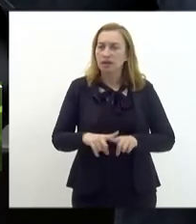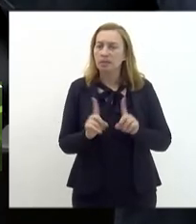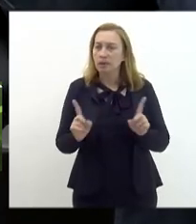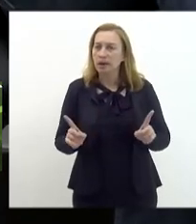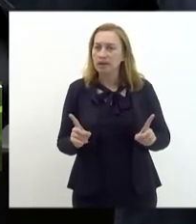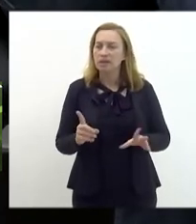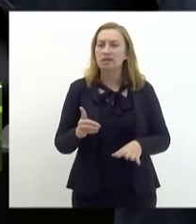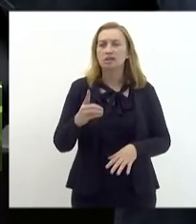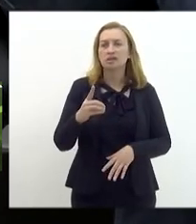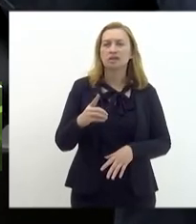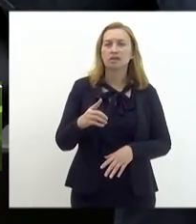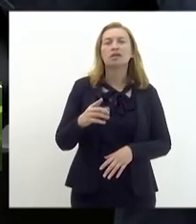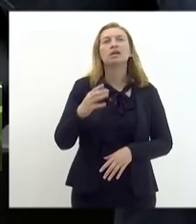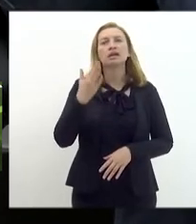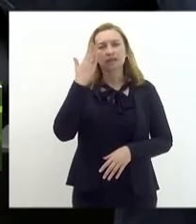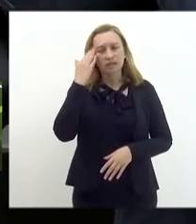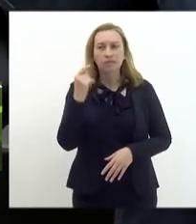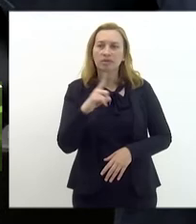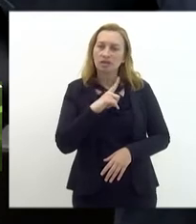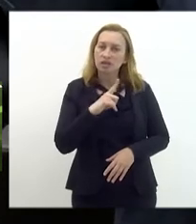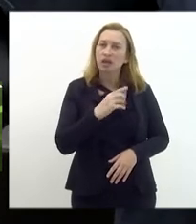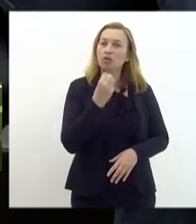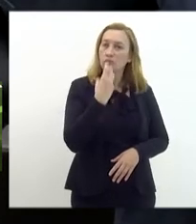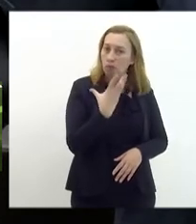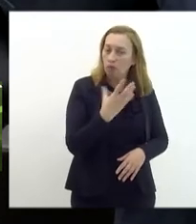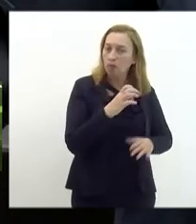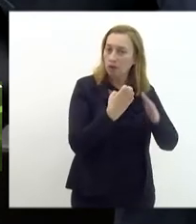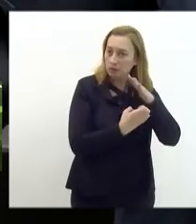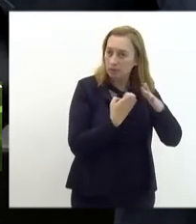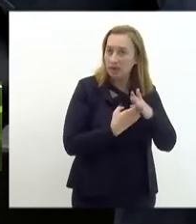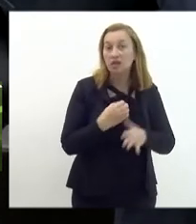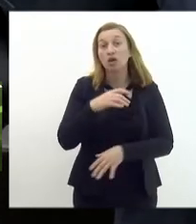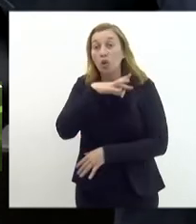mas sabemos que existem os bons e existem os ruins.